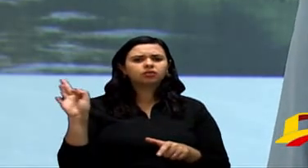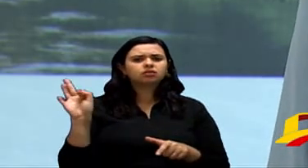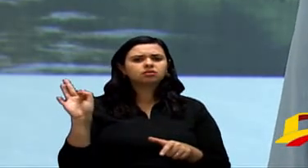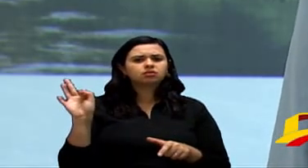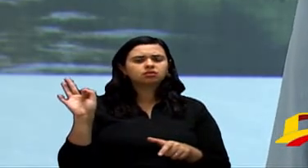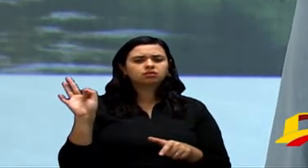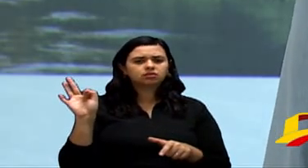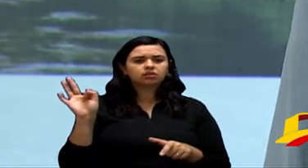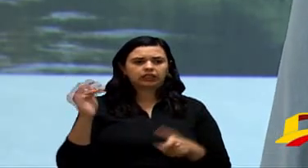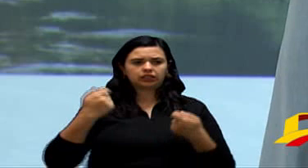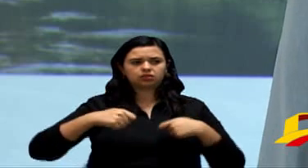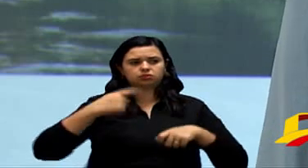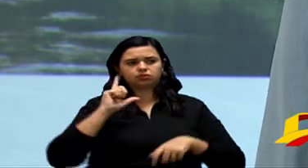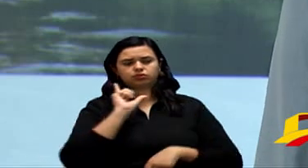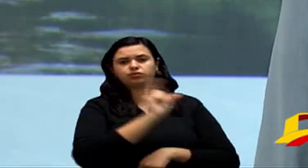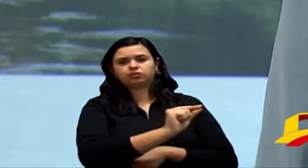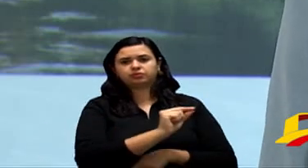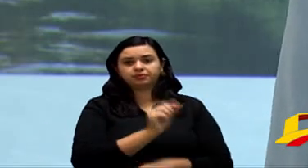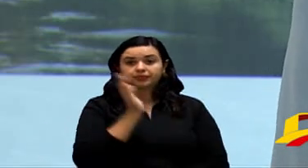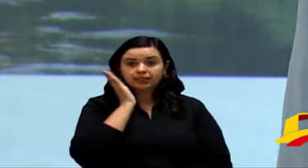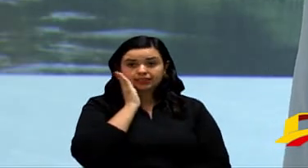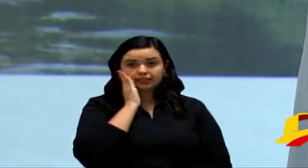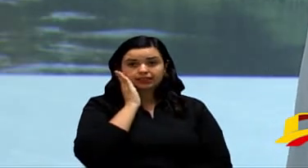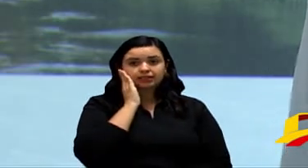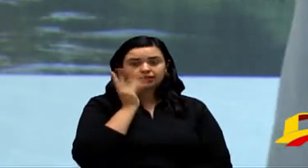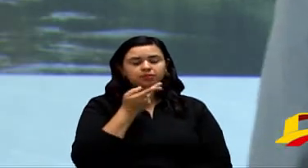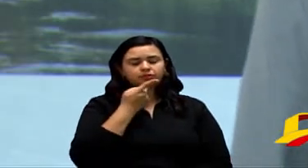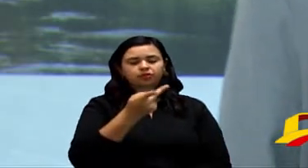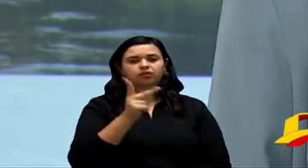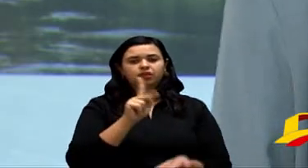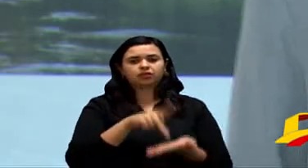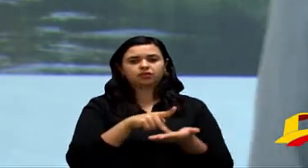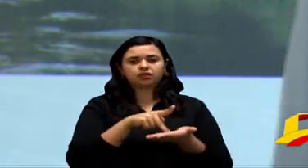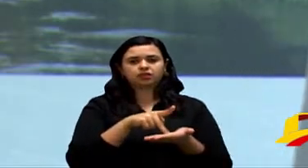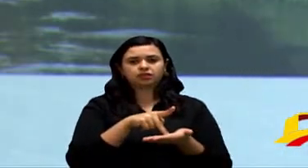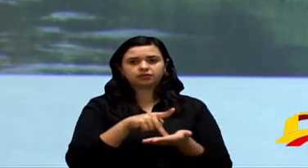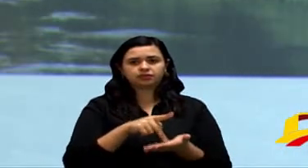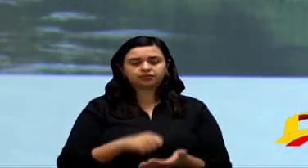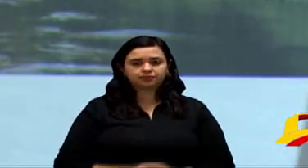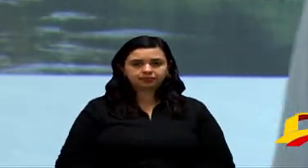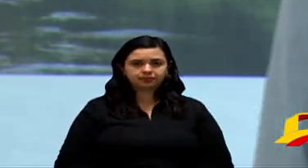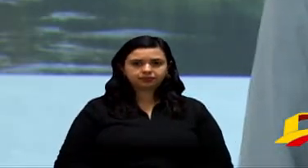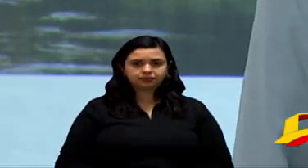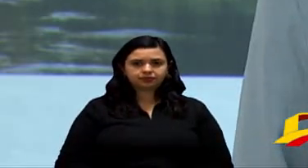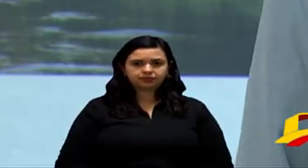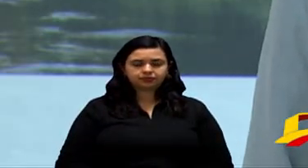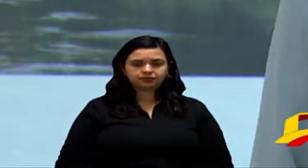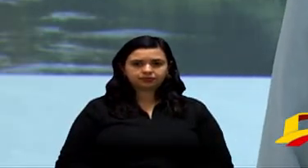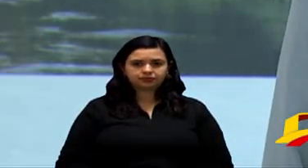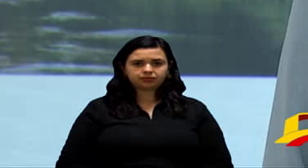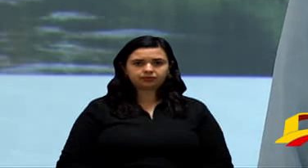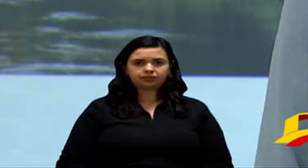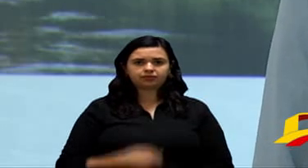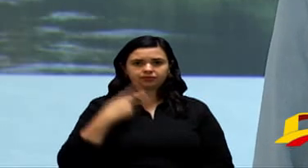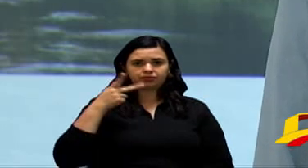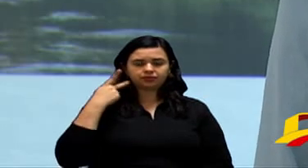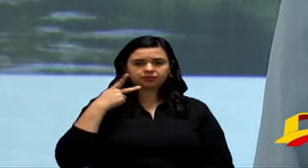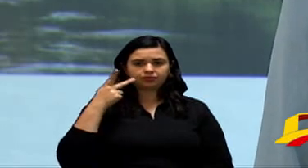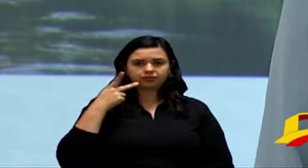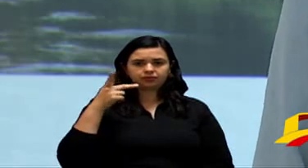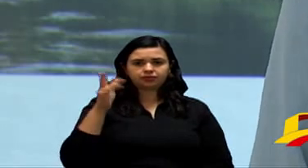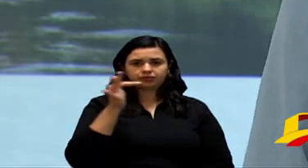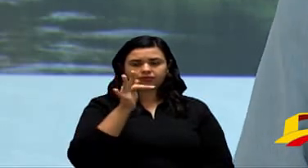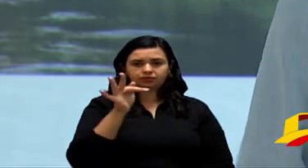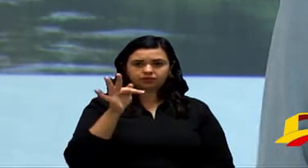precisou sair mas ele sabe que eu estou falando a verdade Vereador França um